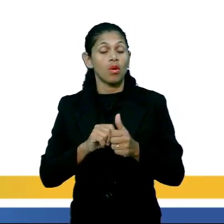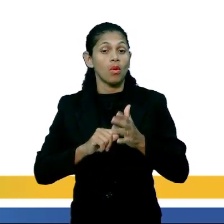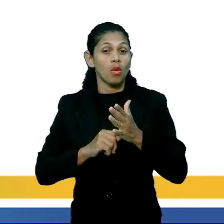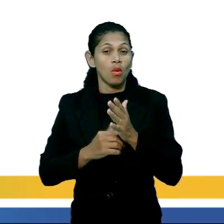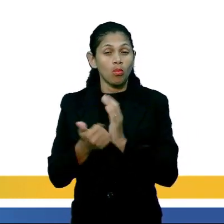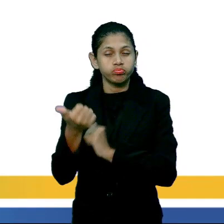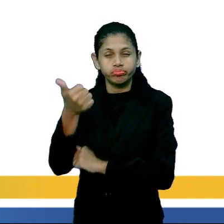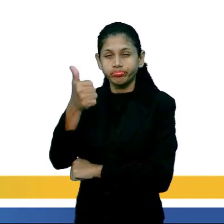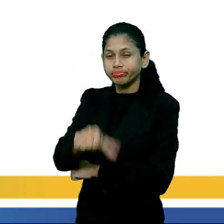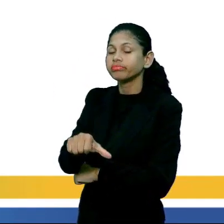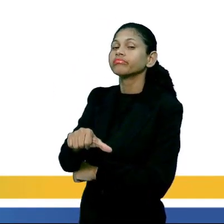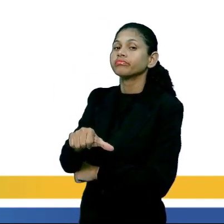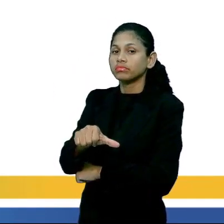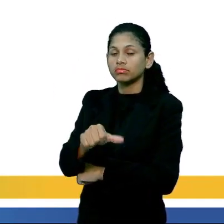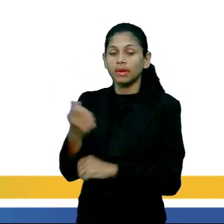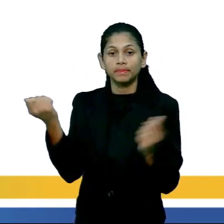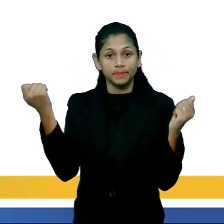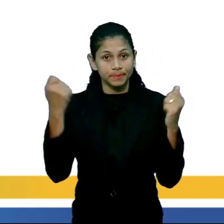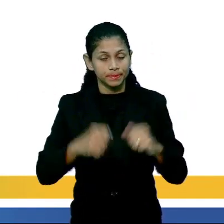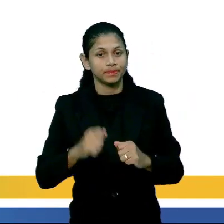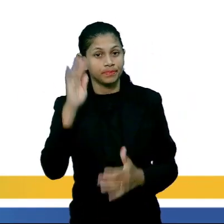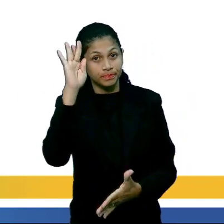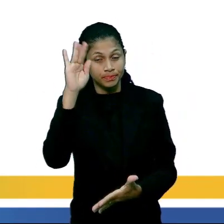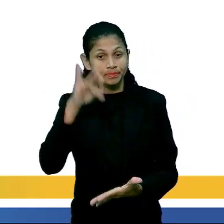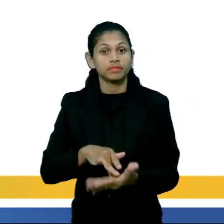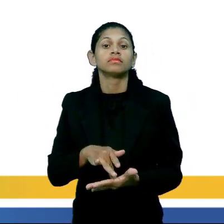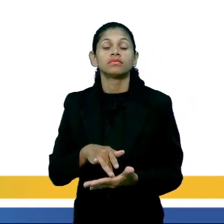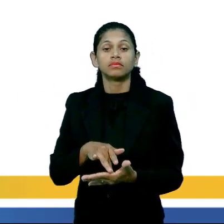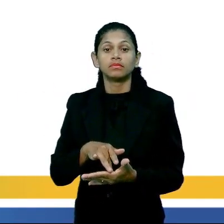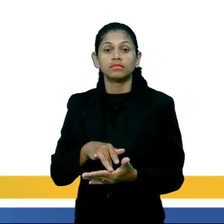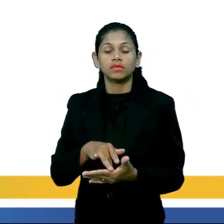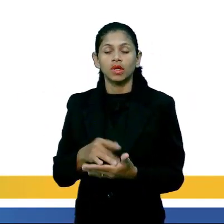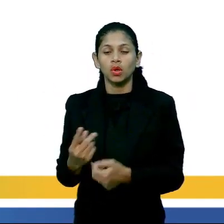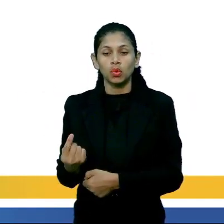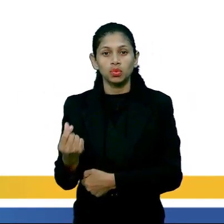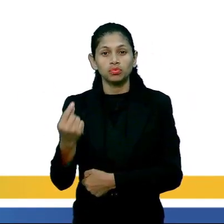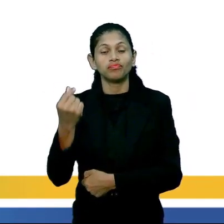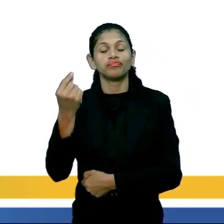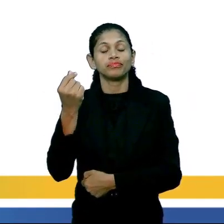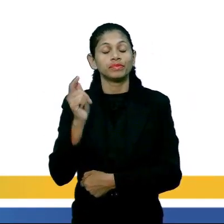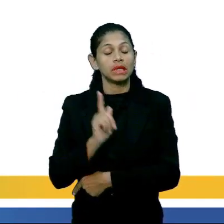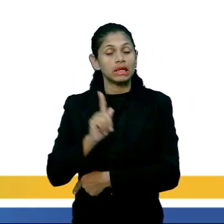negativo, é preciso afirmar que a maior parcela do dinheiro fica